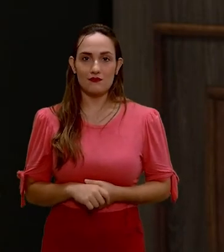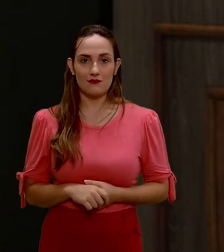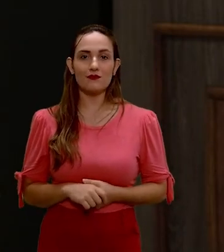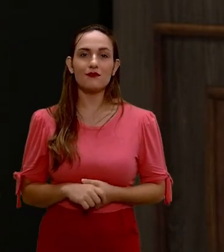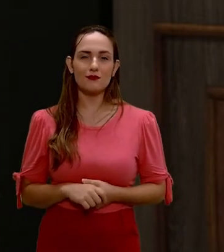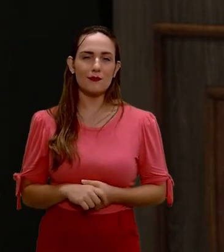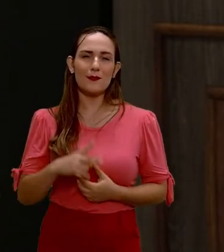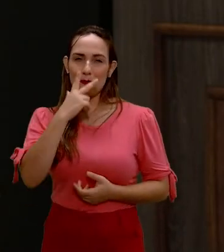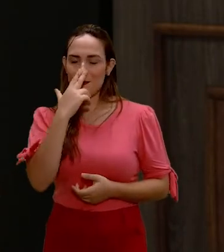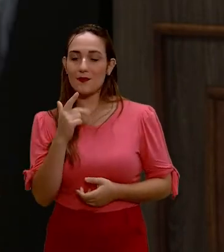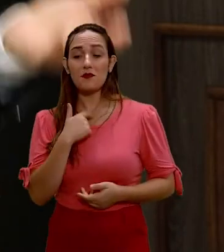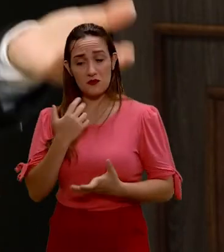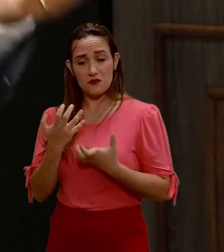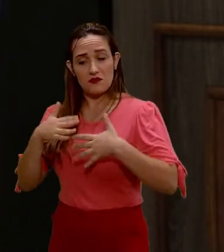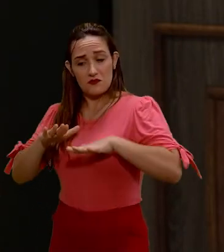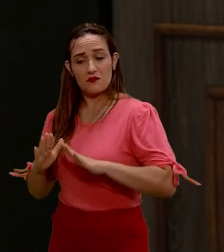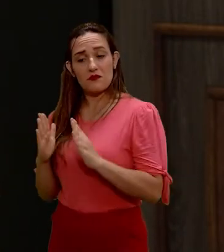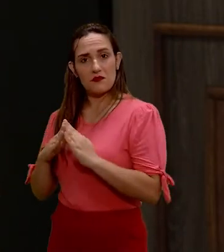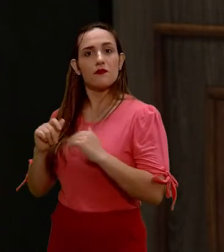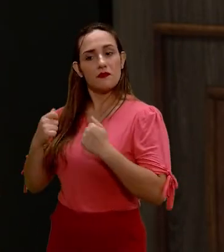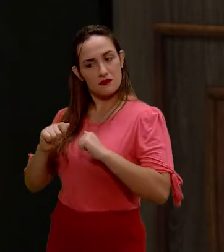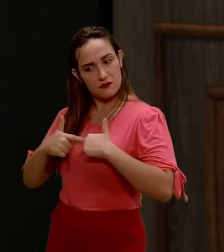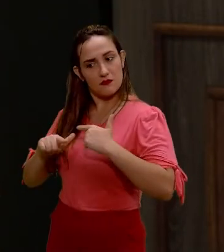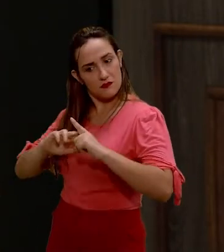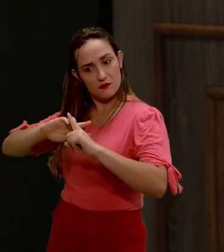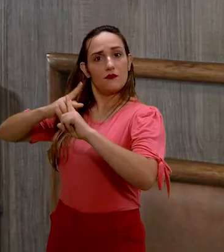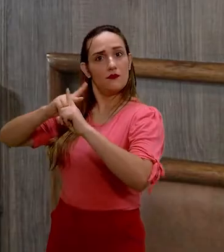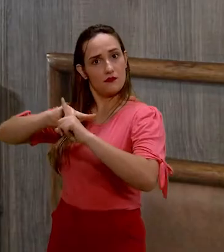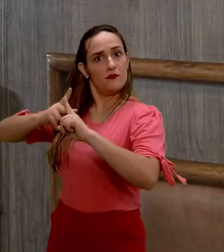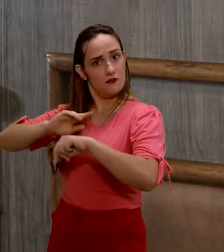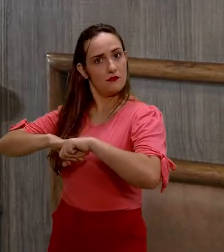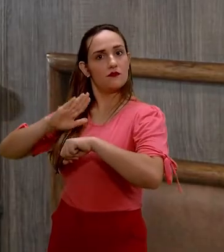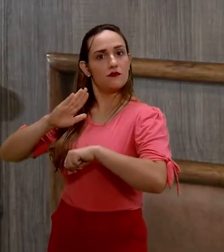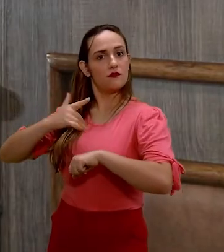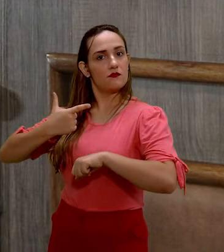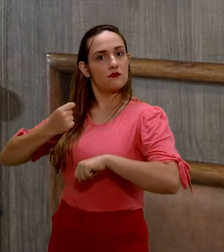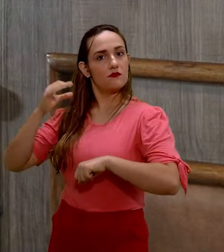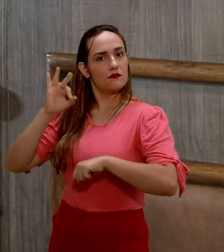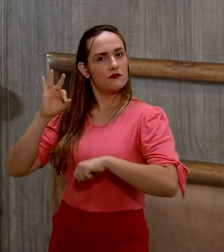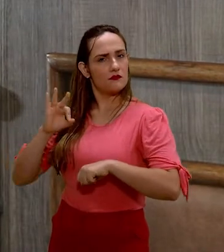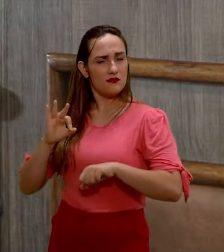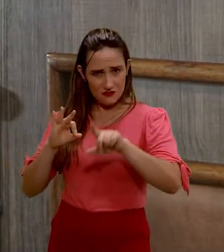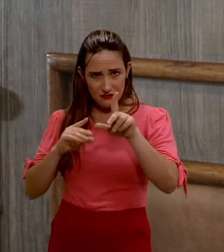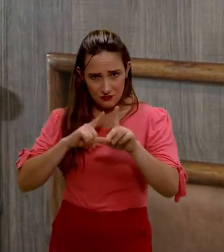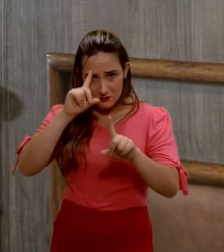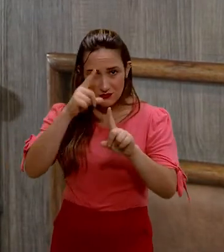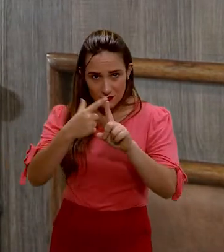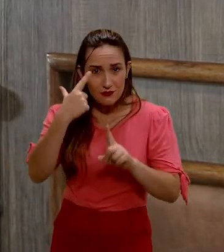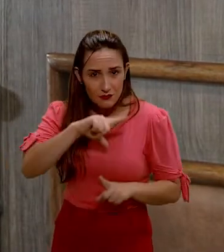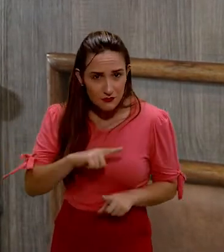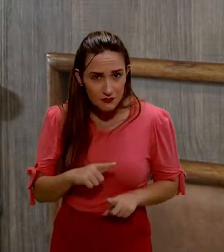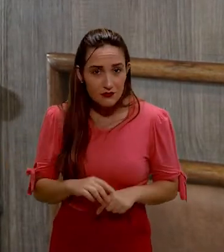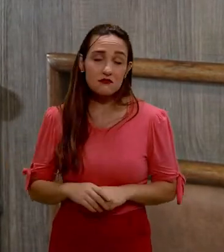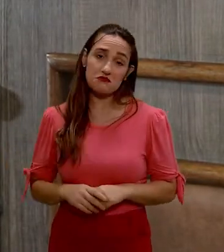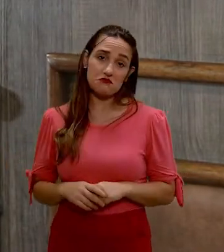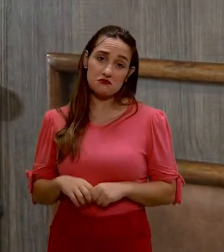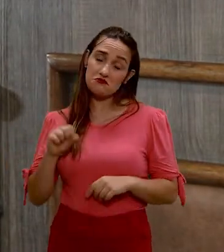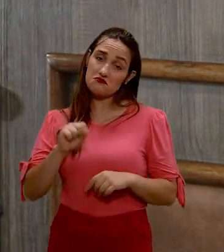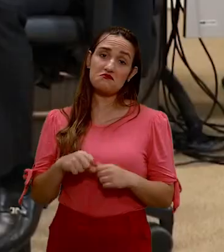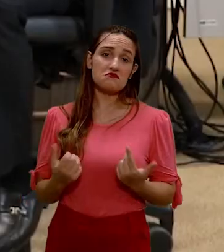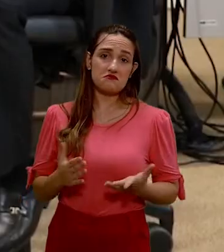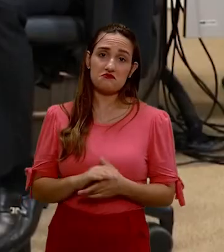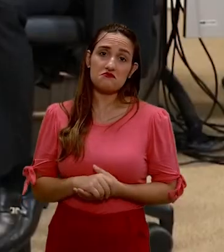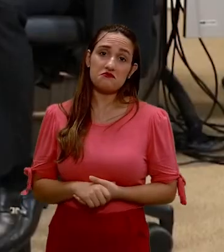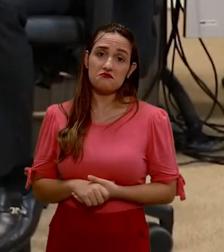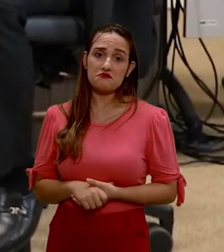Ele paga um bônus para poder ter... E está sendo possível cumprir essa meta? Por causa da